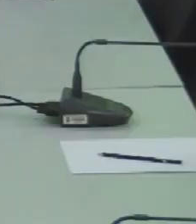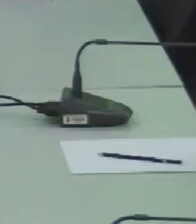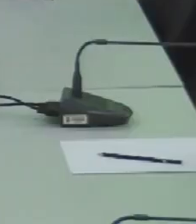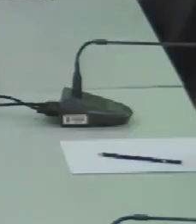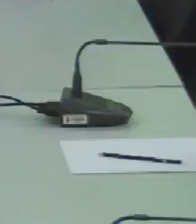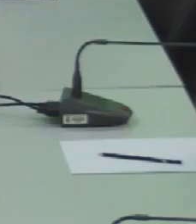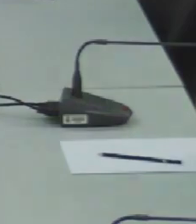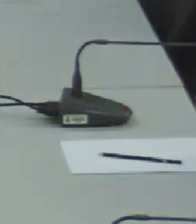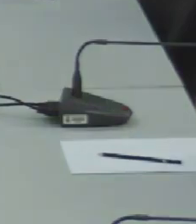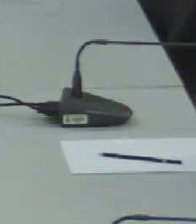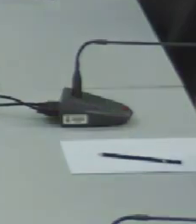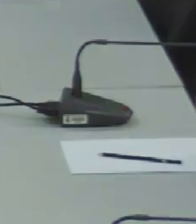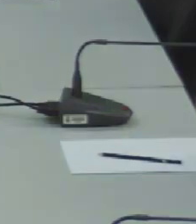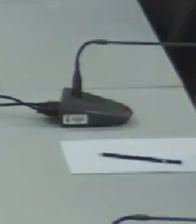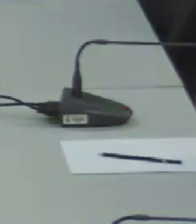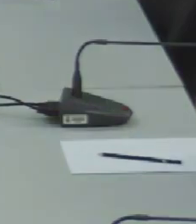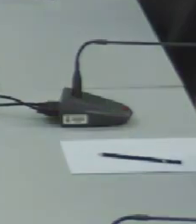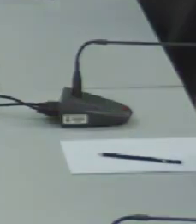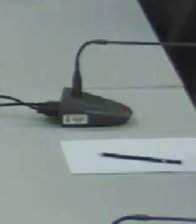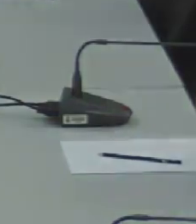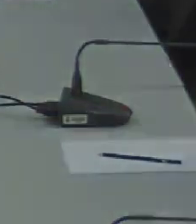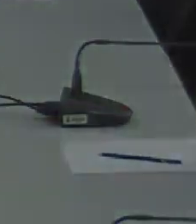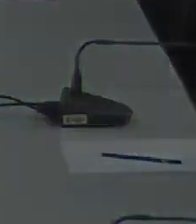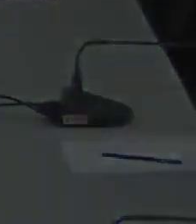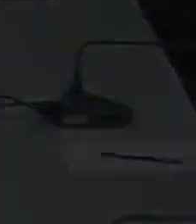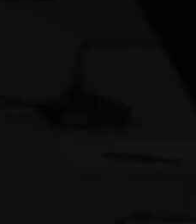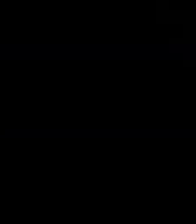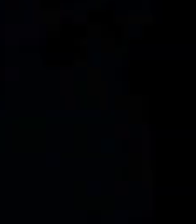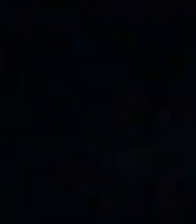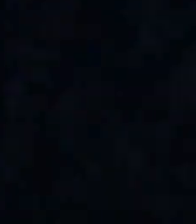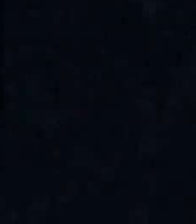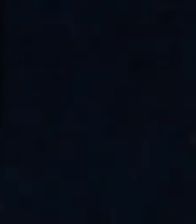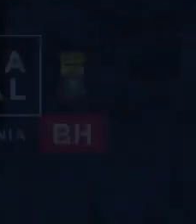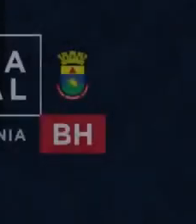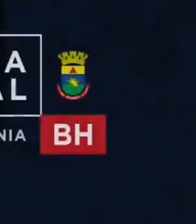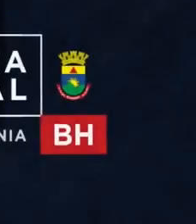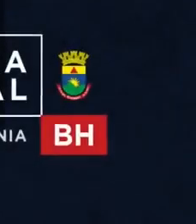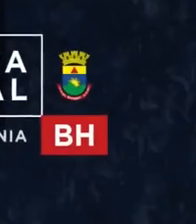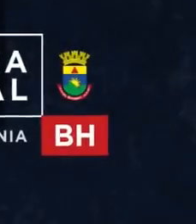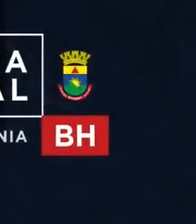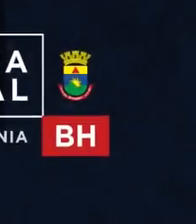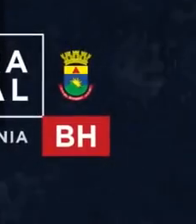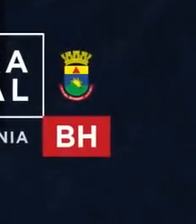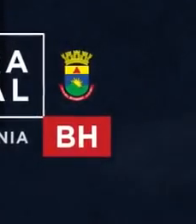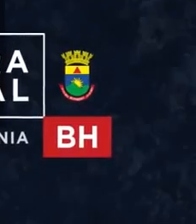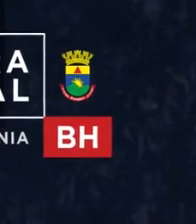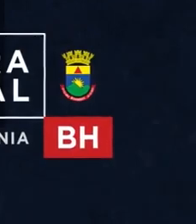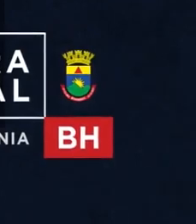Muito obrigado. 11 horas e 18 minutos, suspendemos por mais 5 minutos.